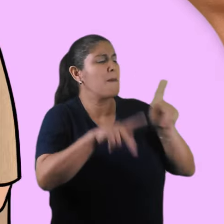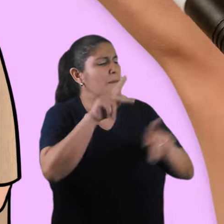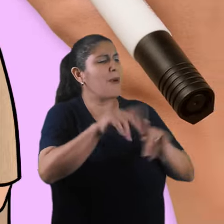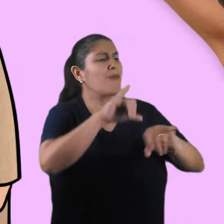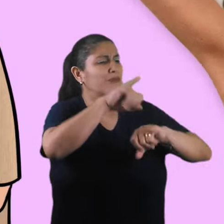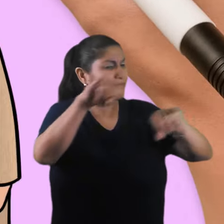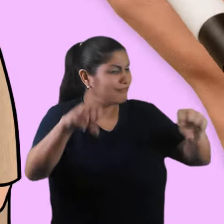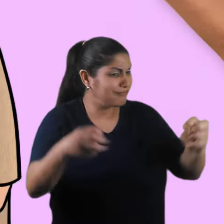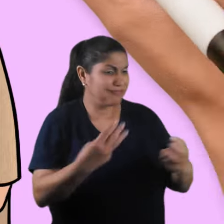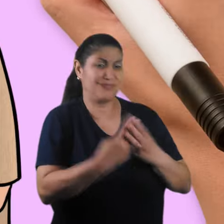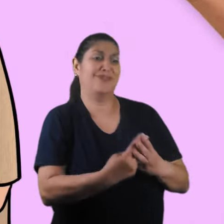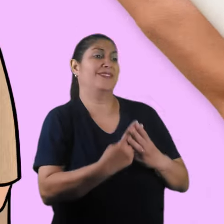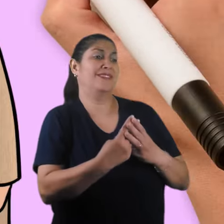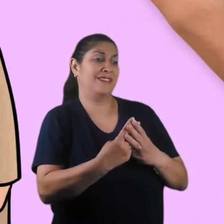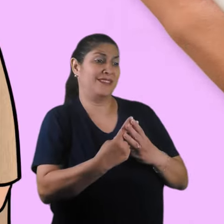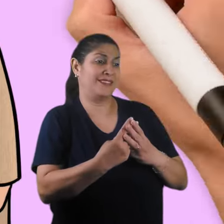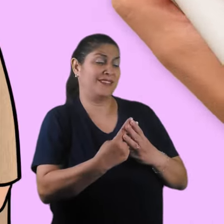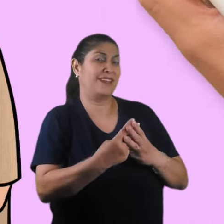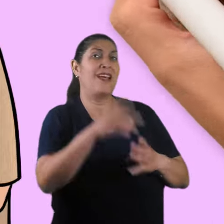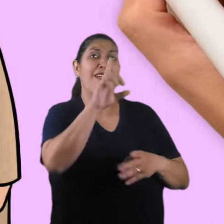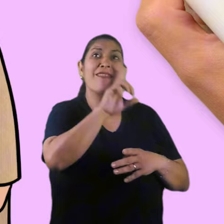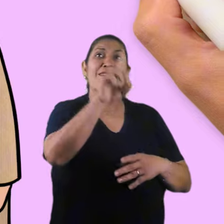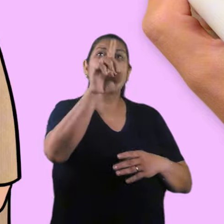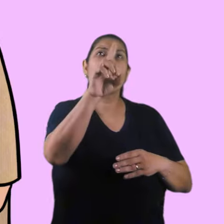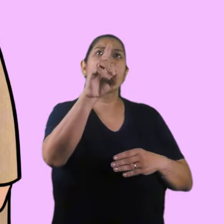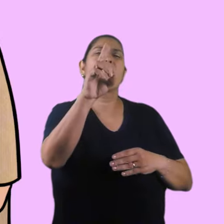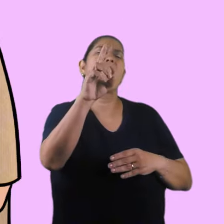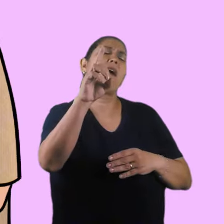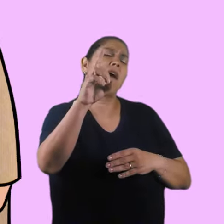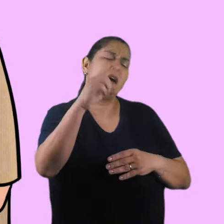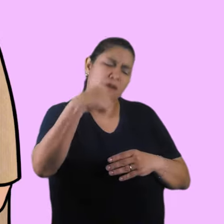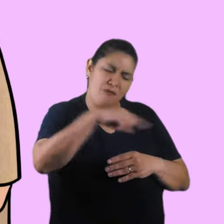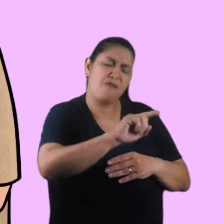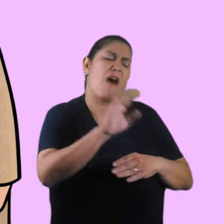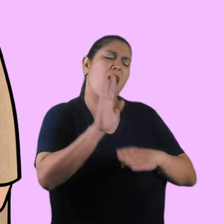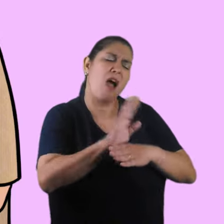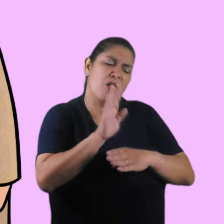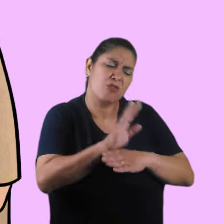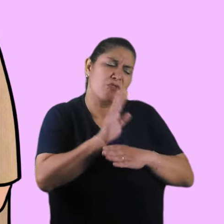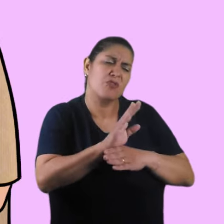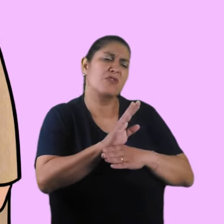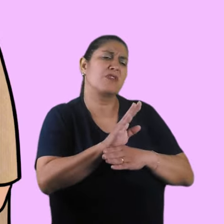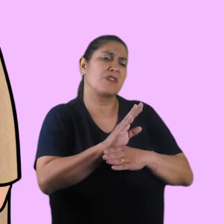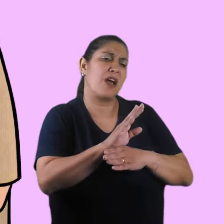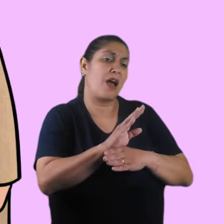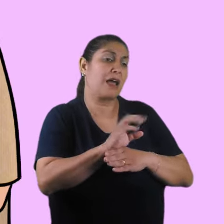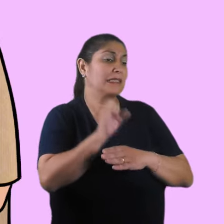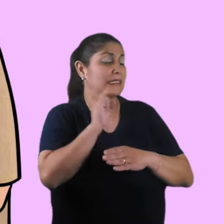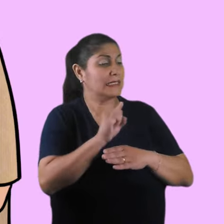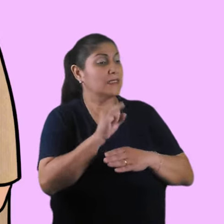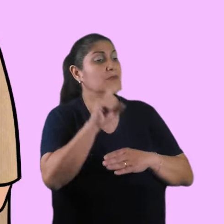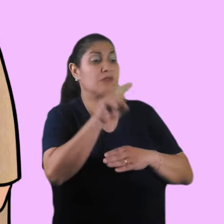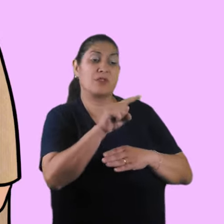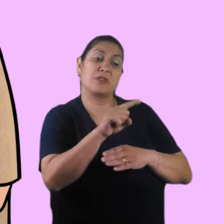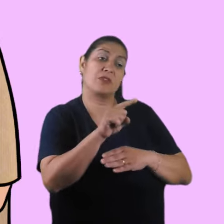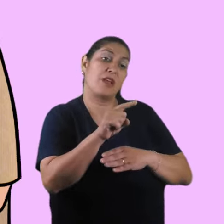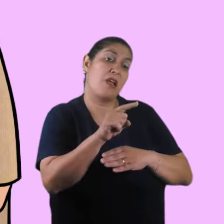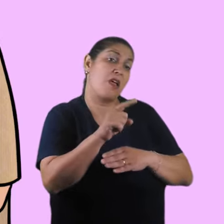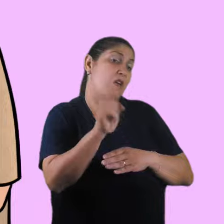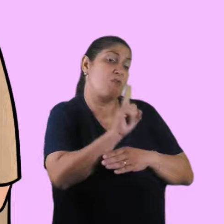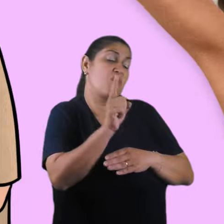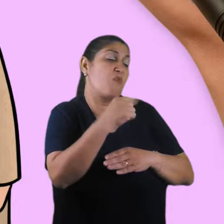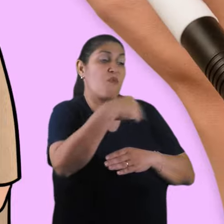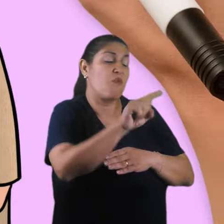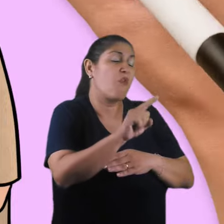você também faz parte do povo que o rei quer aniquilar. Deus vai nos ajudar de alguma forma. Se não